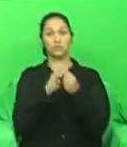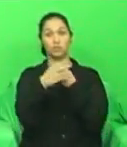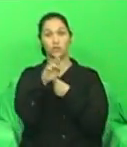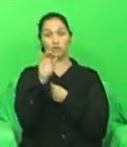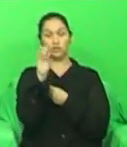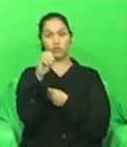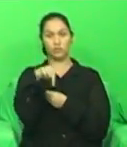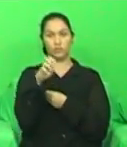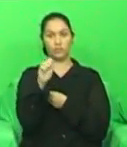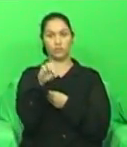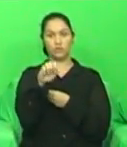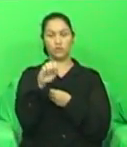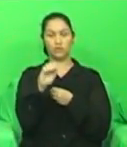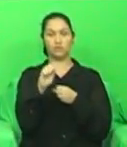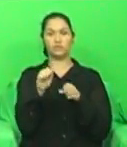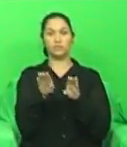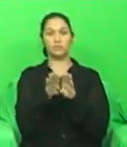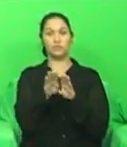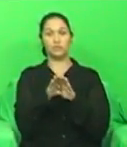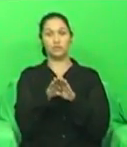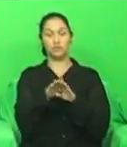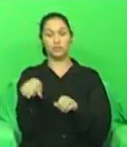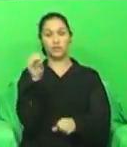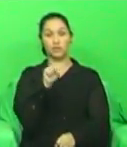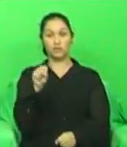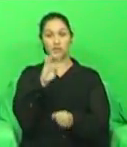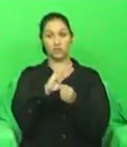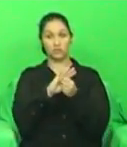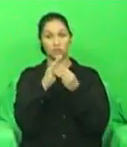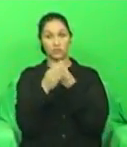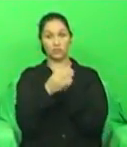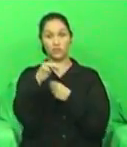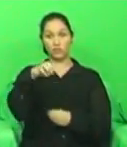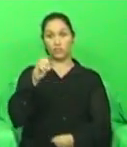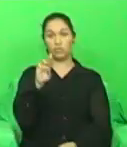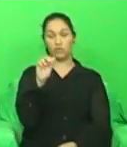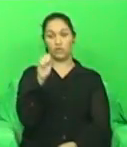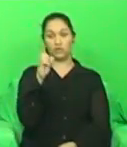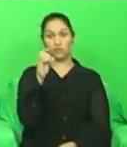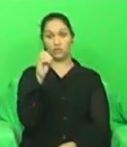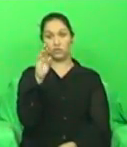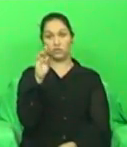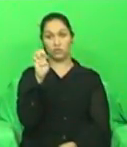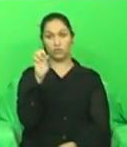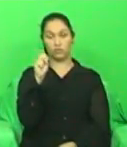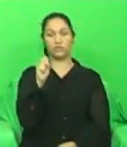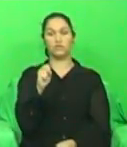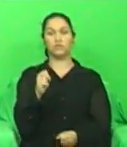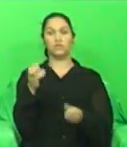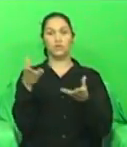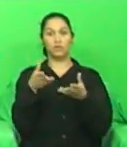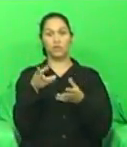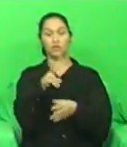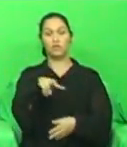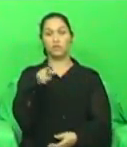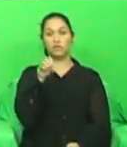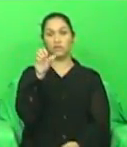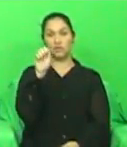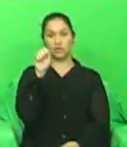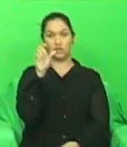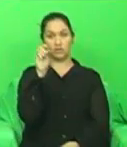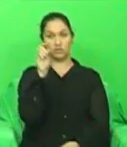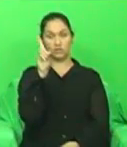santiago presidente da associação de moradores a próspera com a palavra ea dor ademir honorato vossa excelência se põe três minutos e